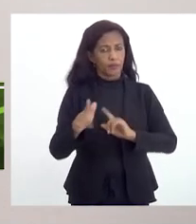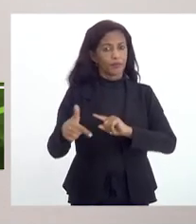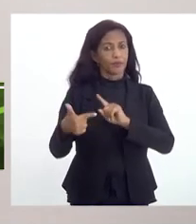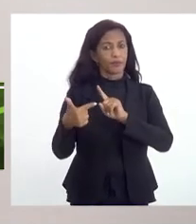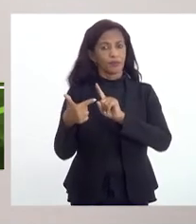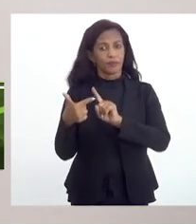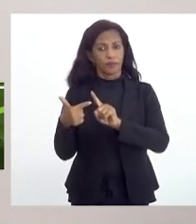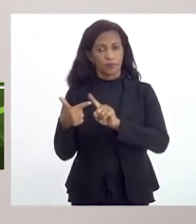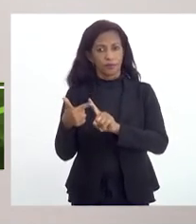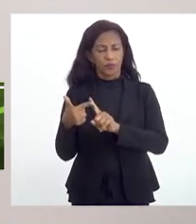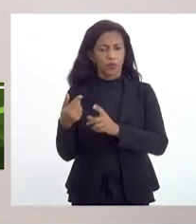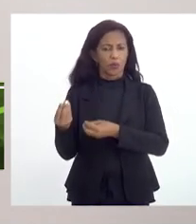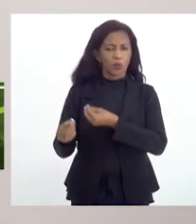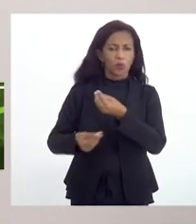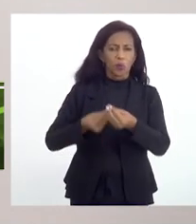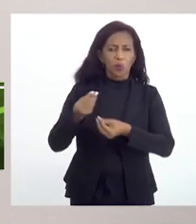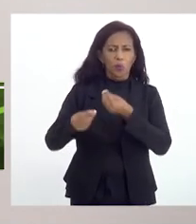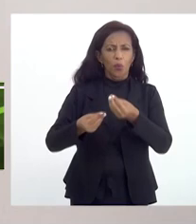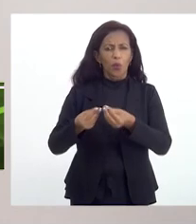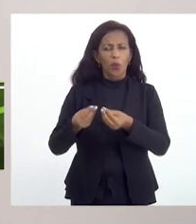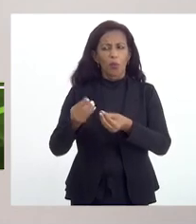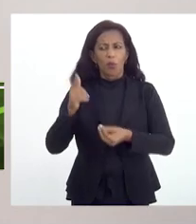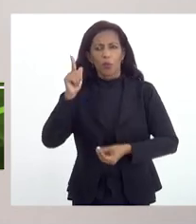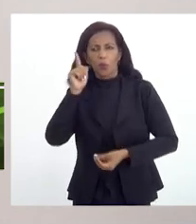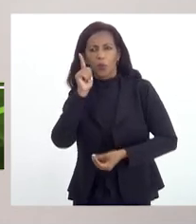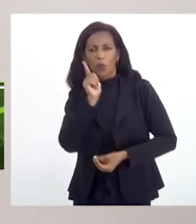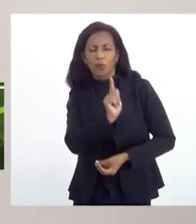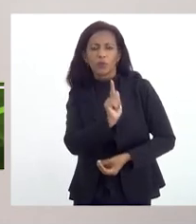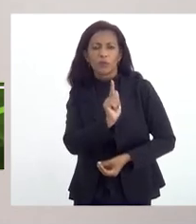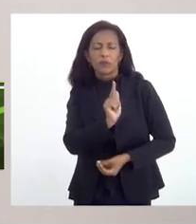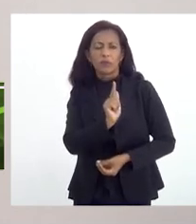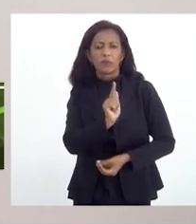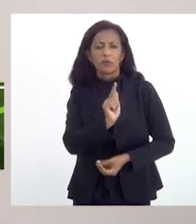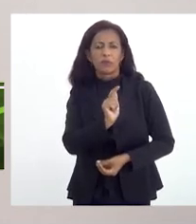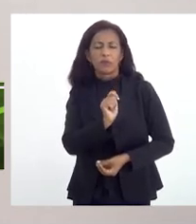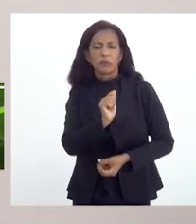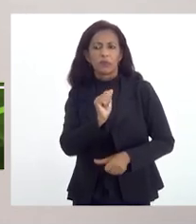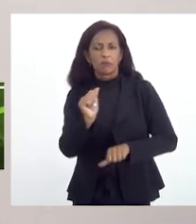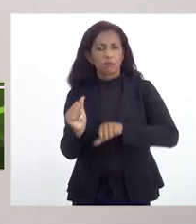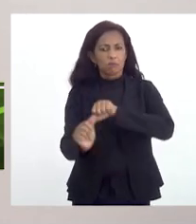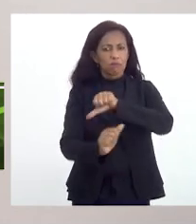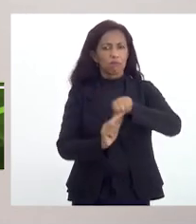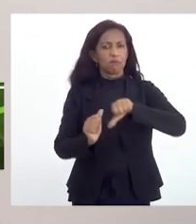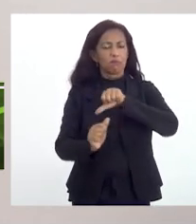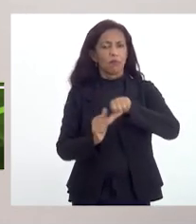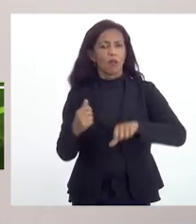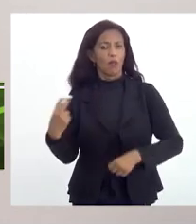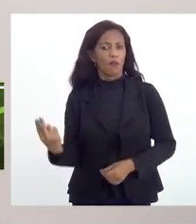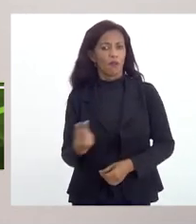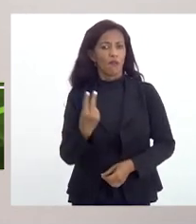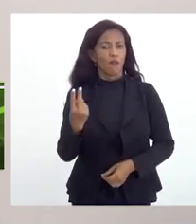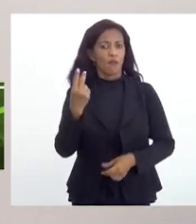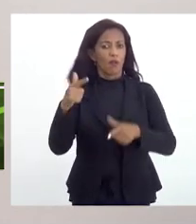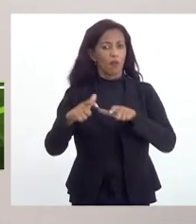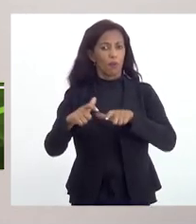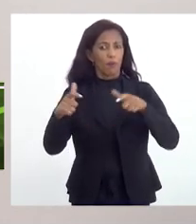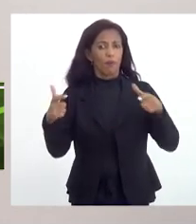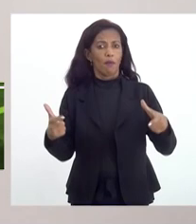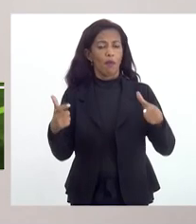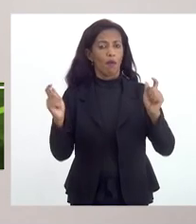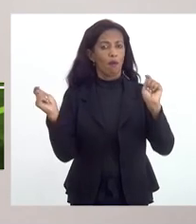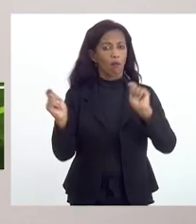ponto é como nós conseguiríamos gerar o maior valor global para que pudéssemos ter